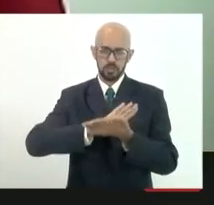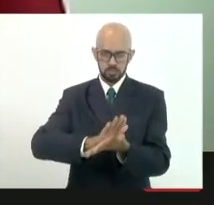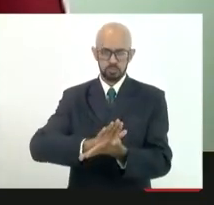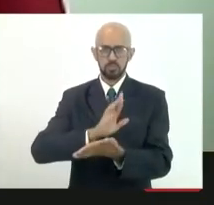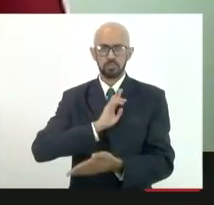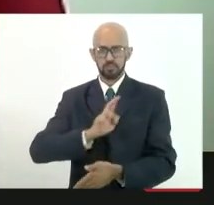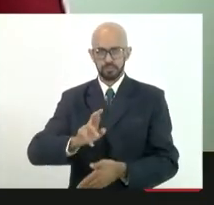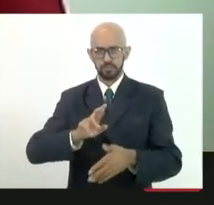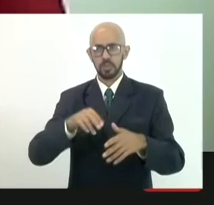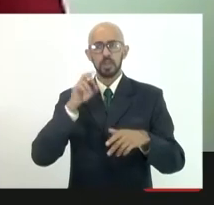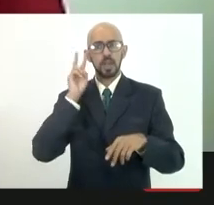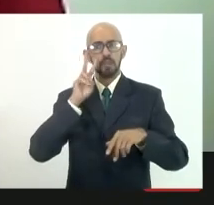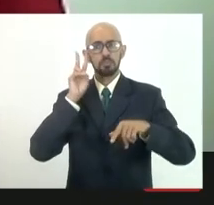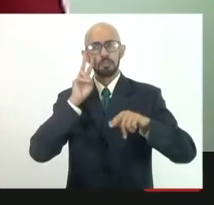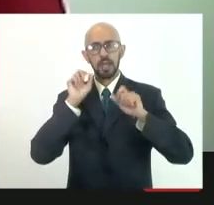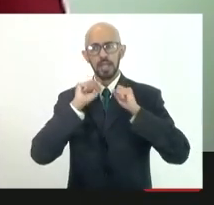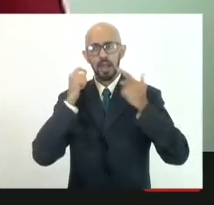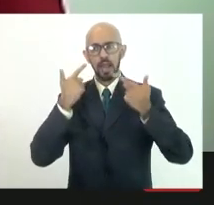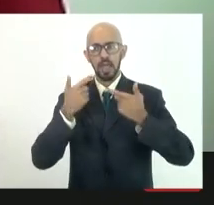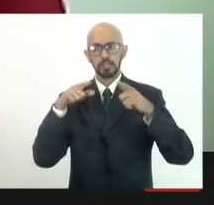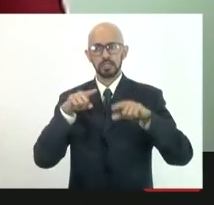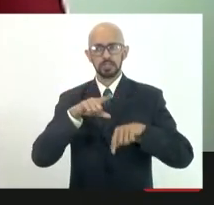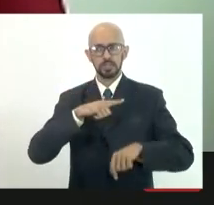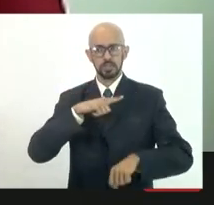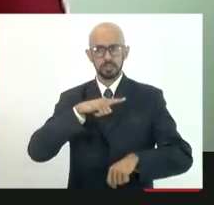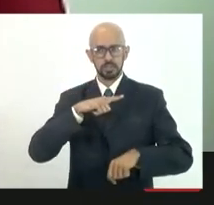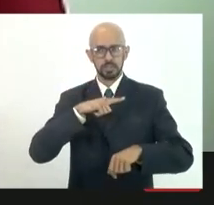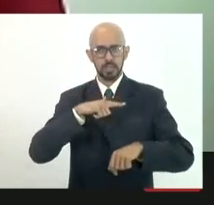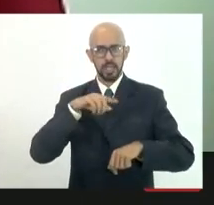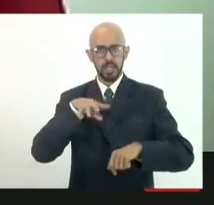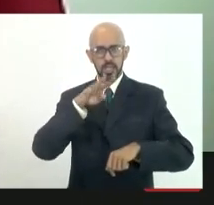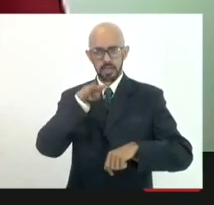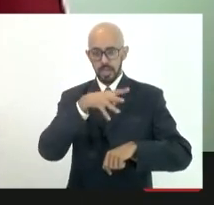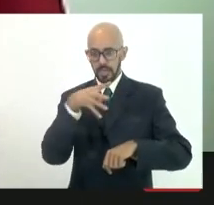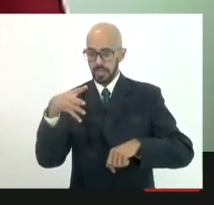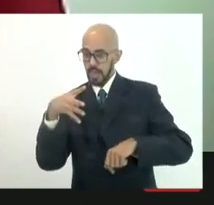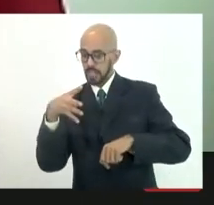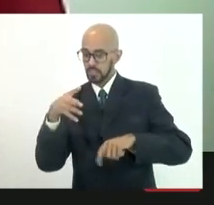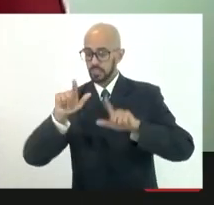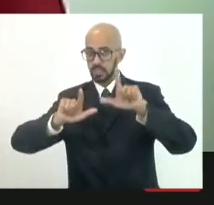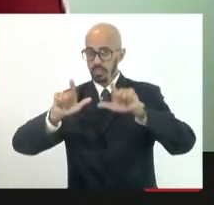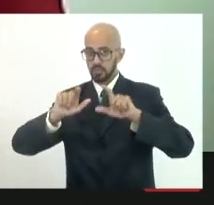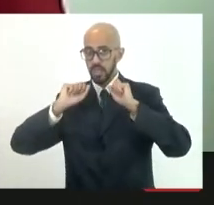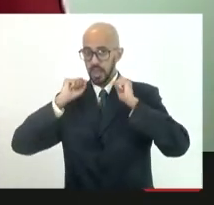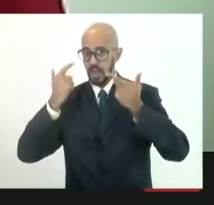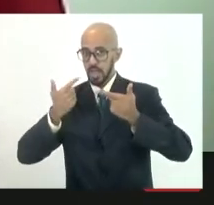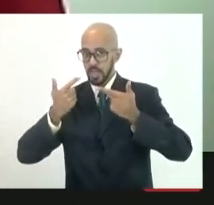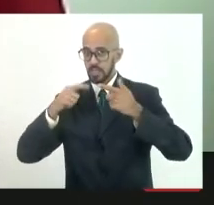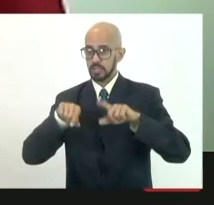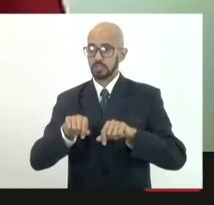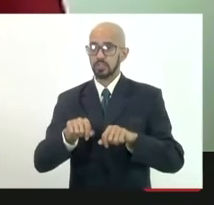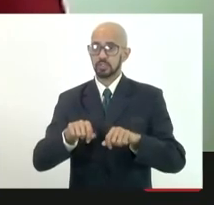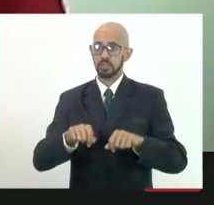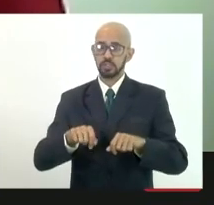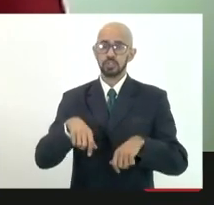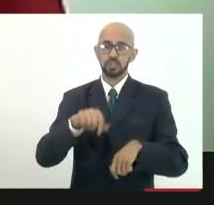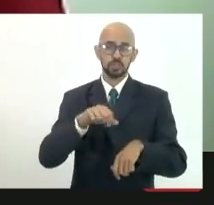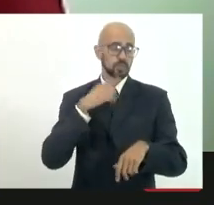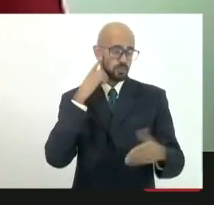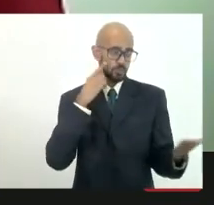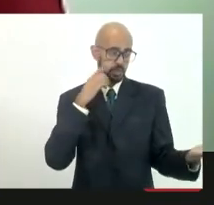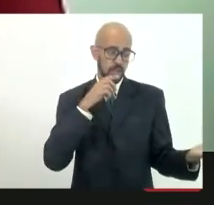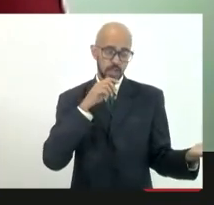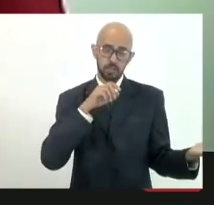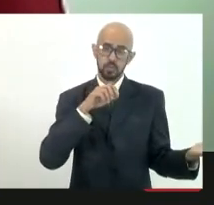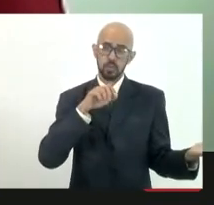a Alerge incorporou na sua grade da TV Alerge, deputado Átila Nunes com certeza está acompanhando isso,